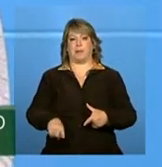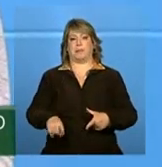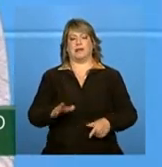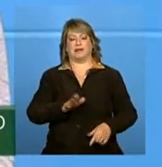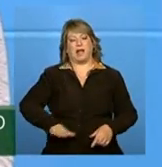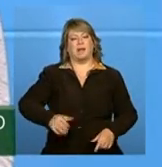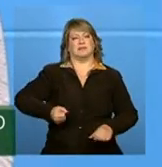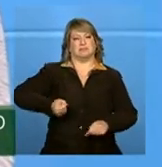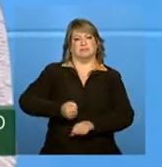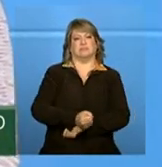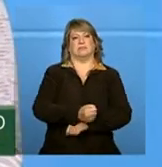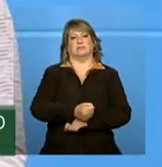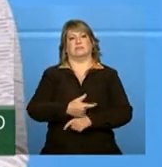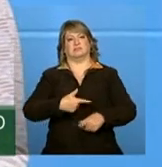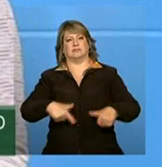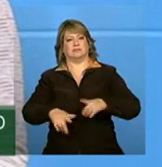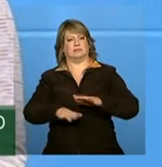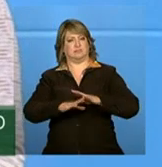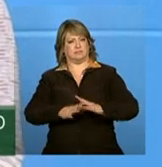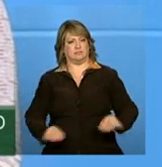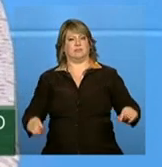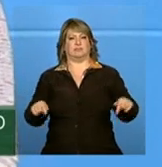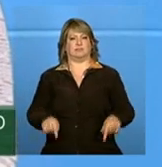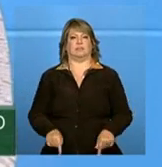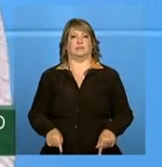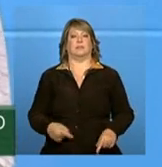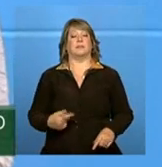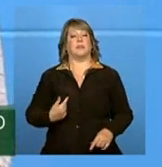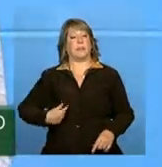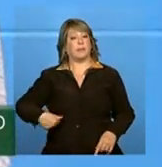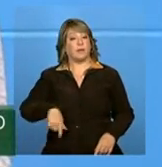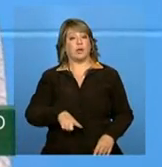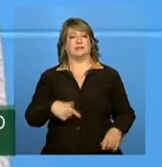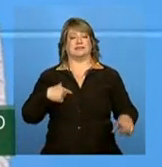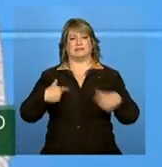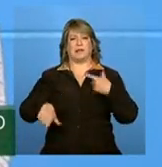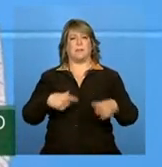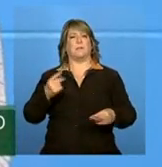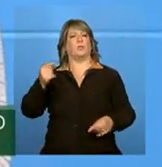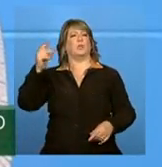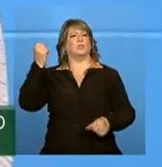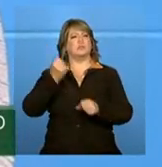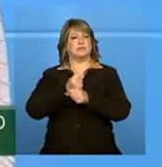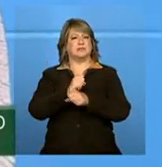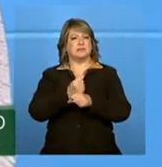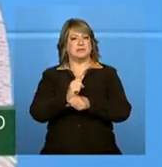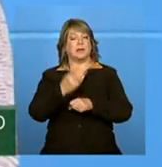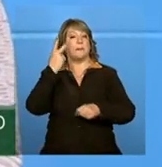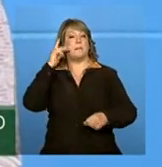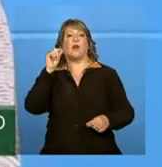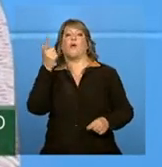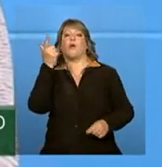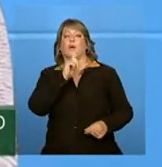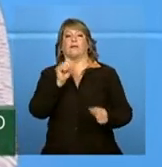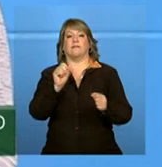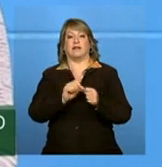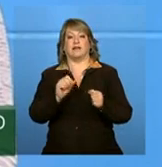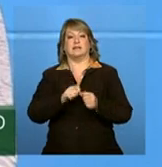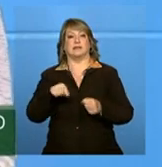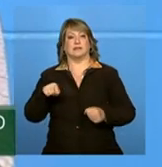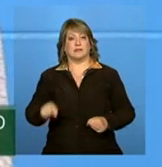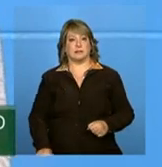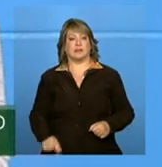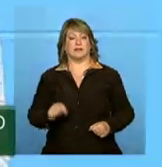na comunidade internacional, viemos trabalhando há muitos anos na ratificação da Convenção da OIT